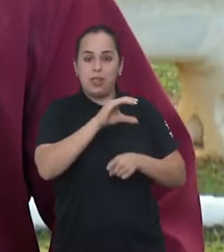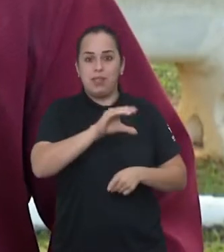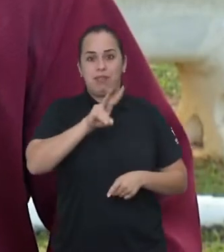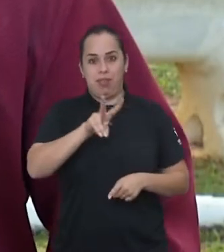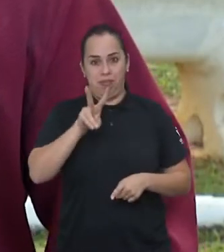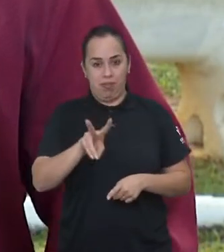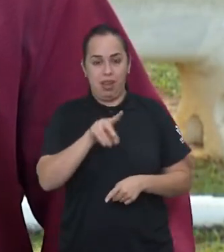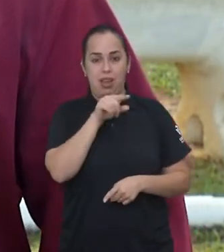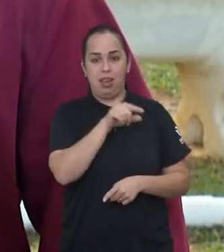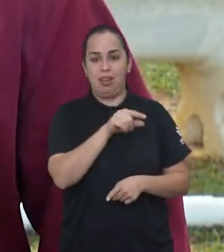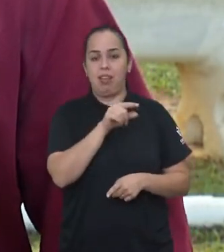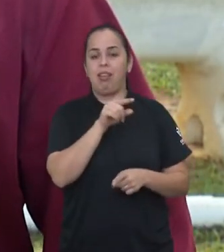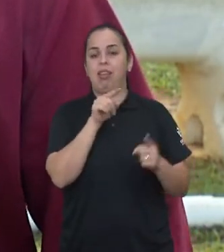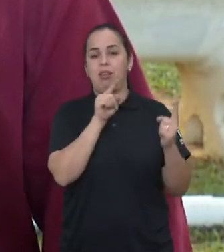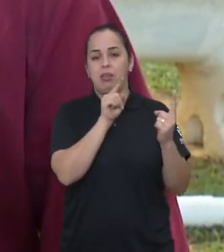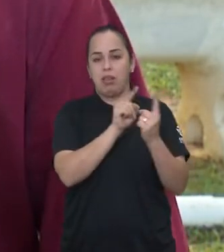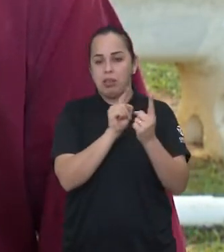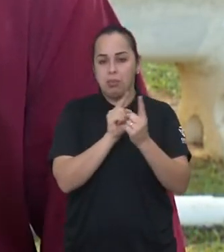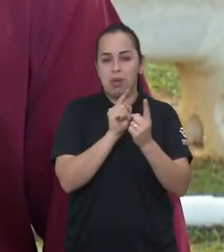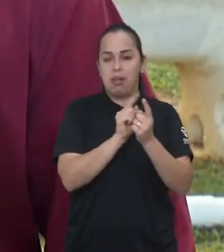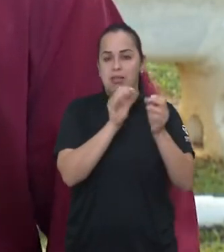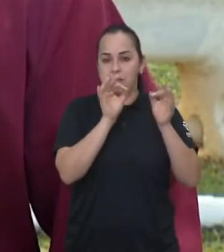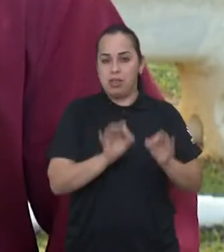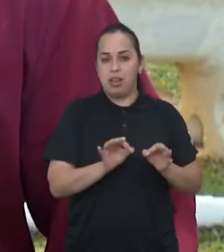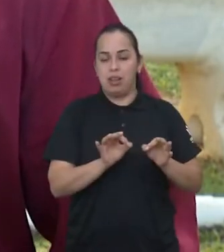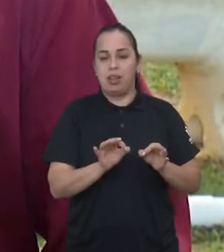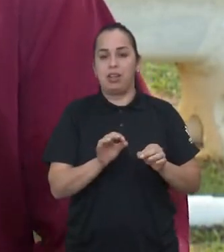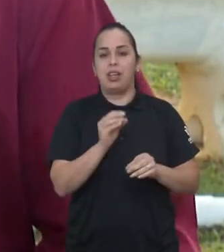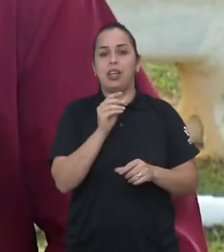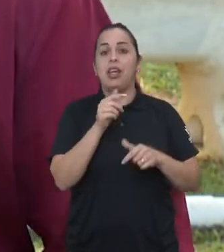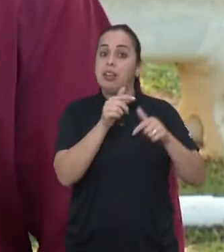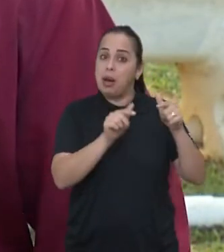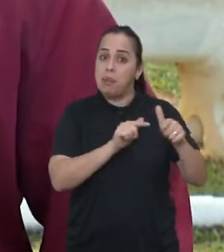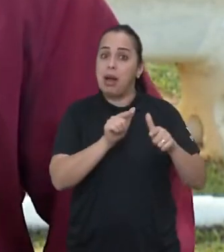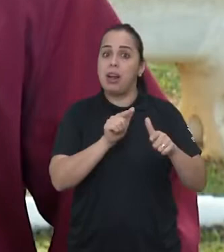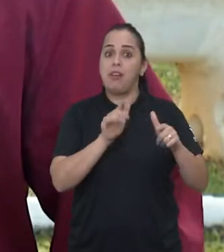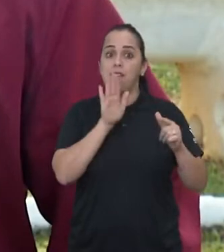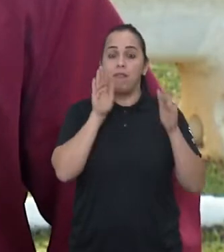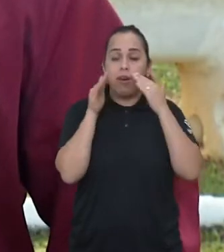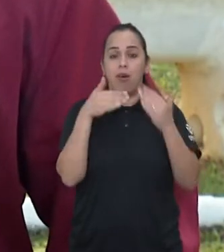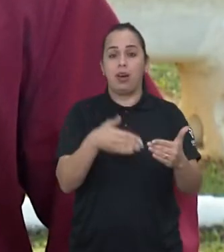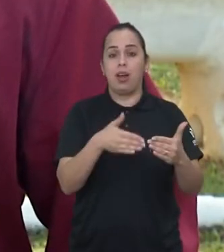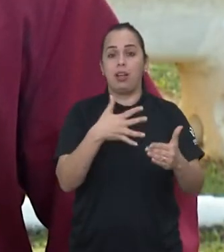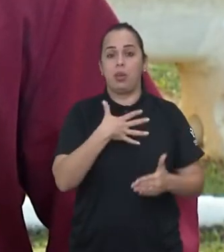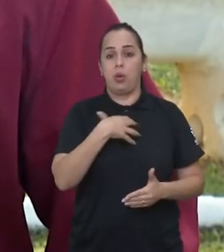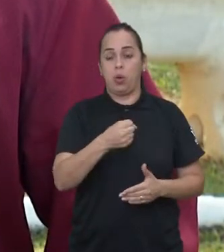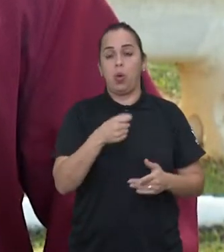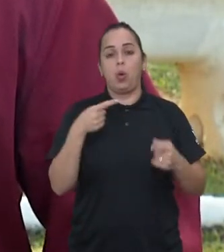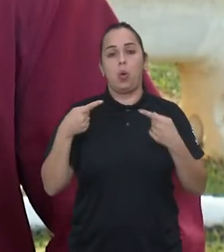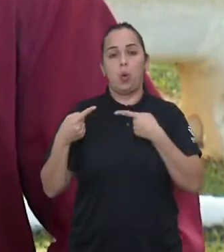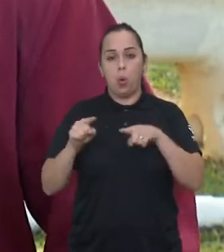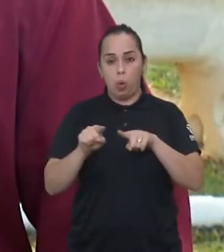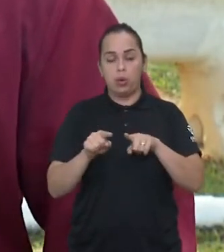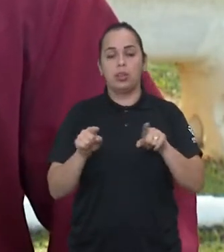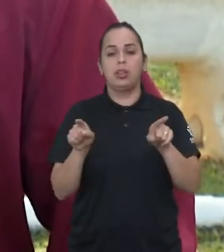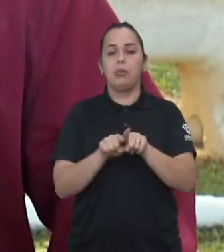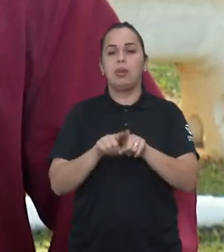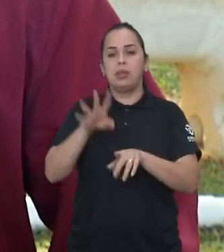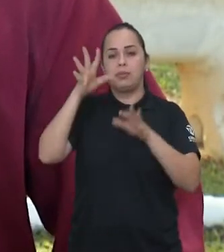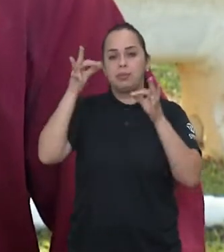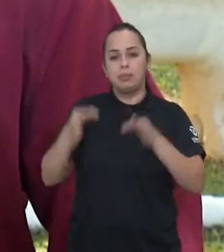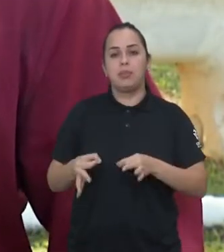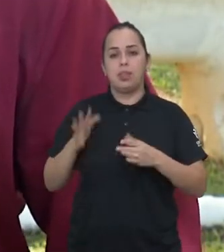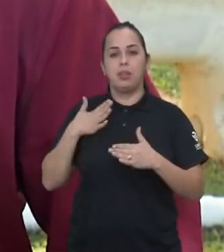atendimento especializado de quem trabalha com a suicídio logia né e com